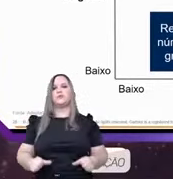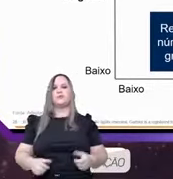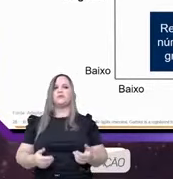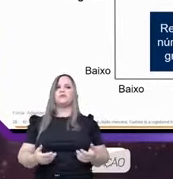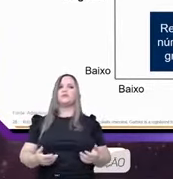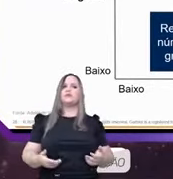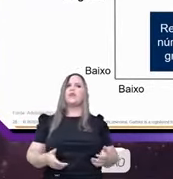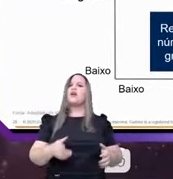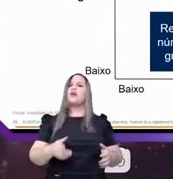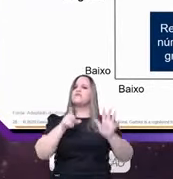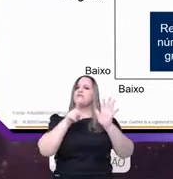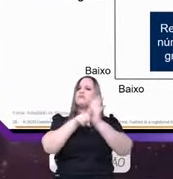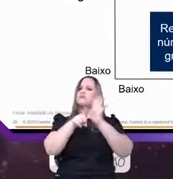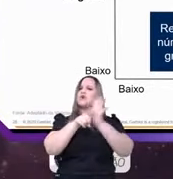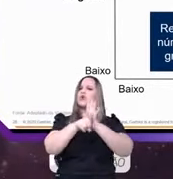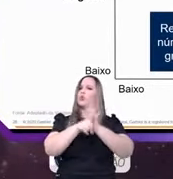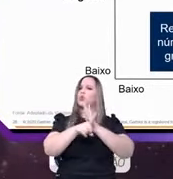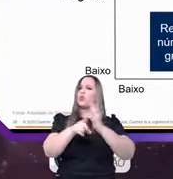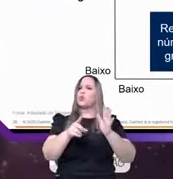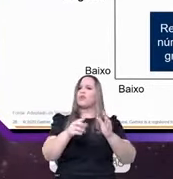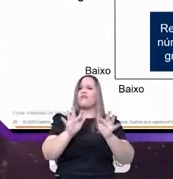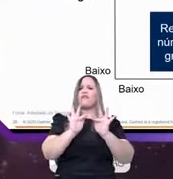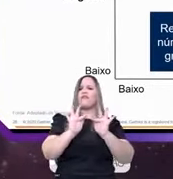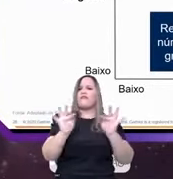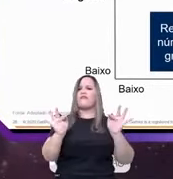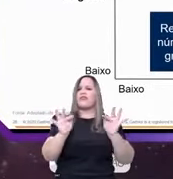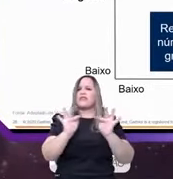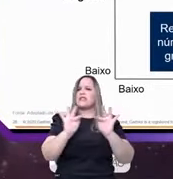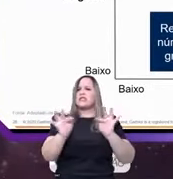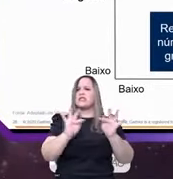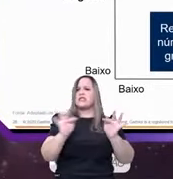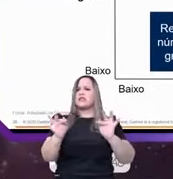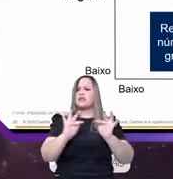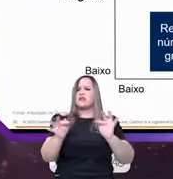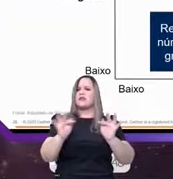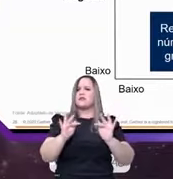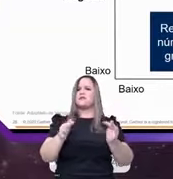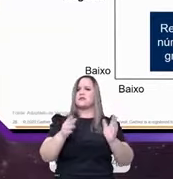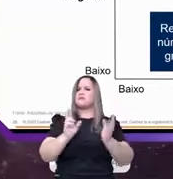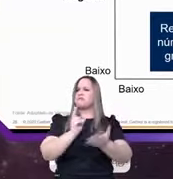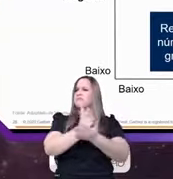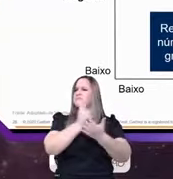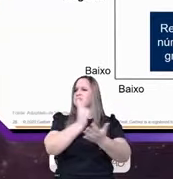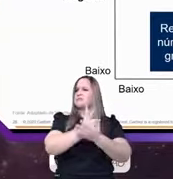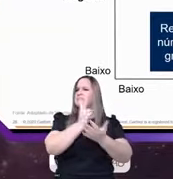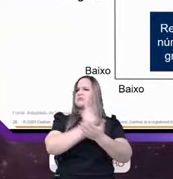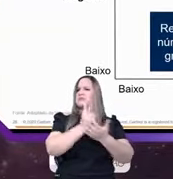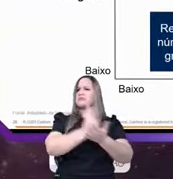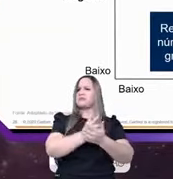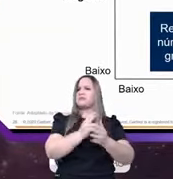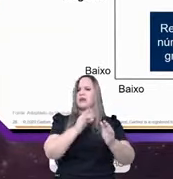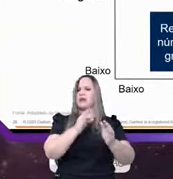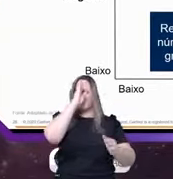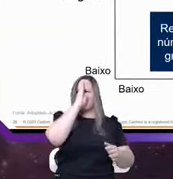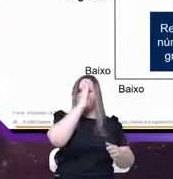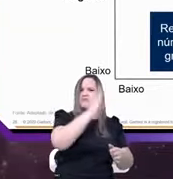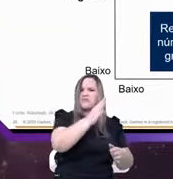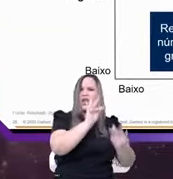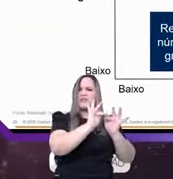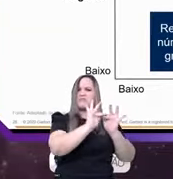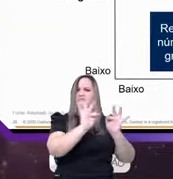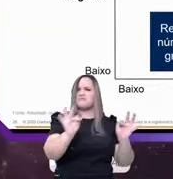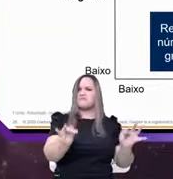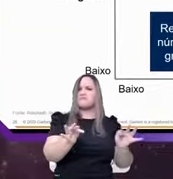as perguntas frequentes por popularidade e reduzir o número de opções visíveis, quer dizer assim, deixar essas coisas mais simples e diretas, isso